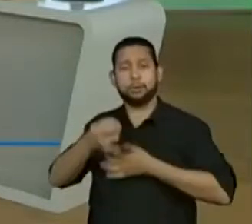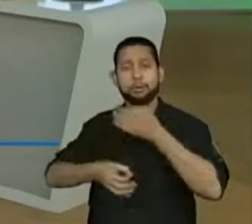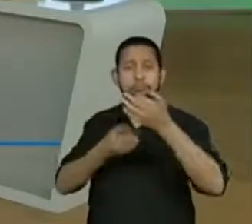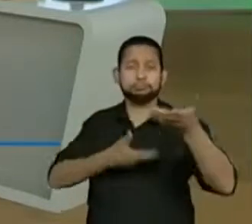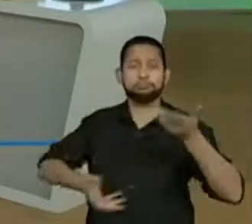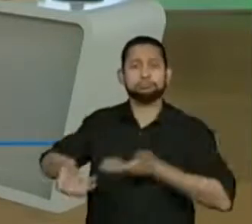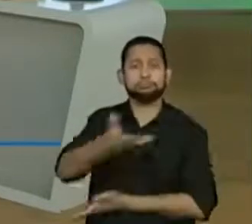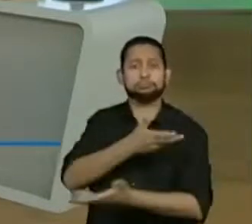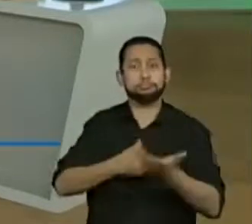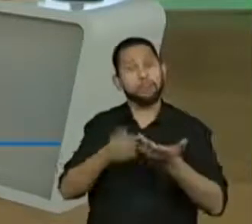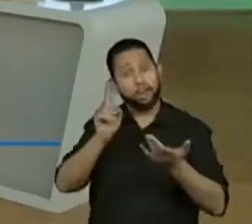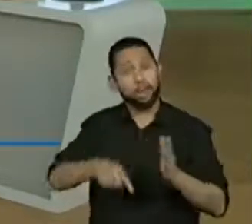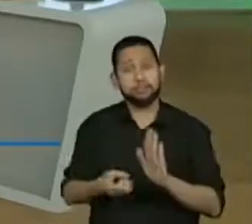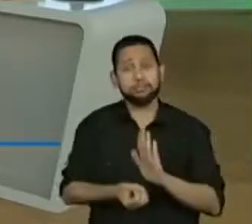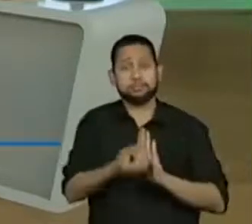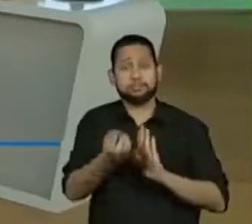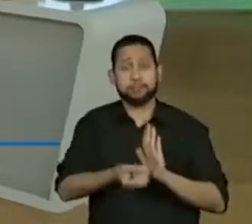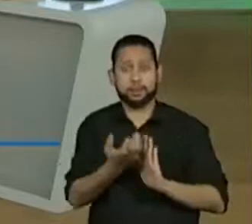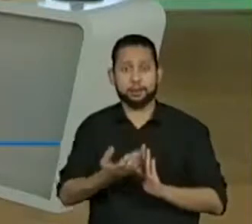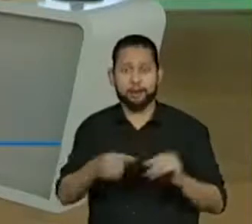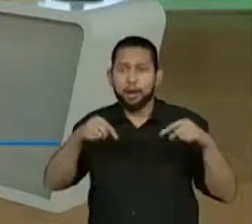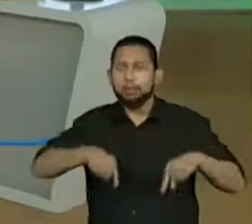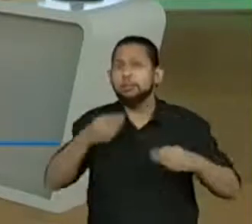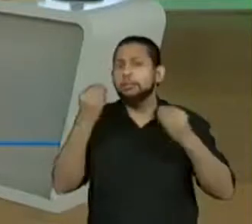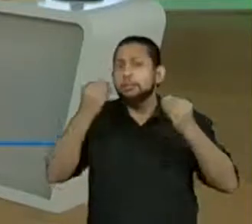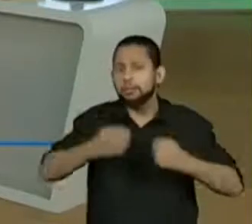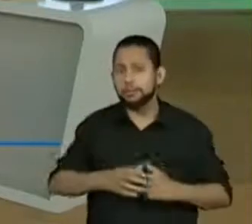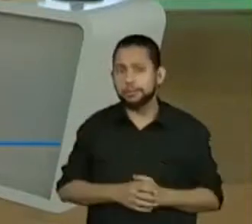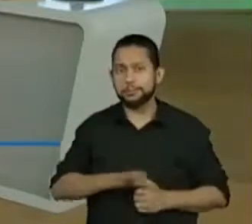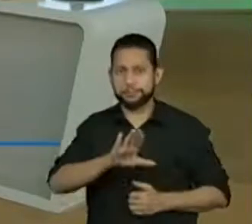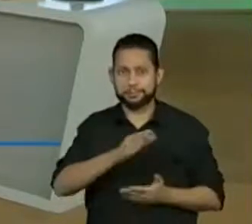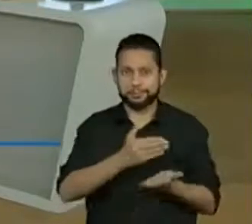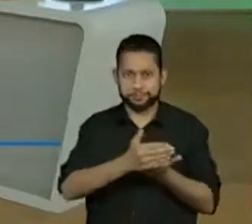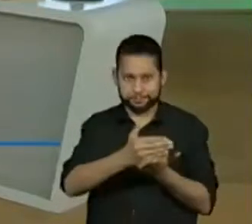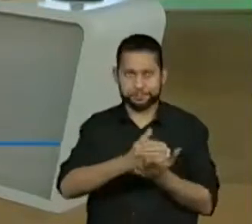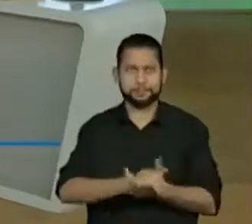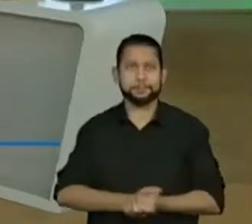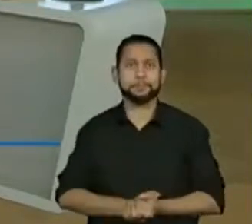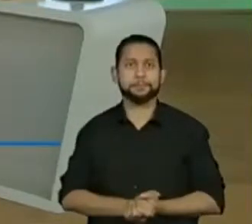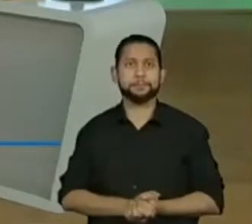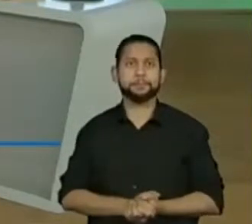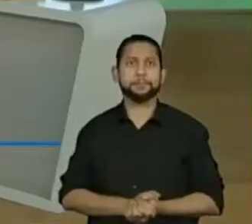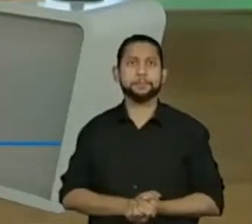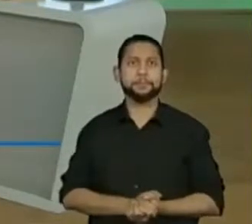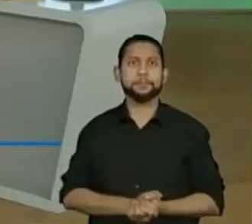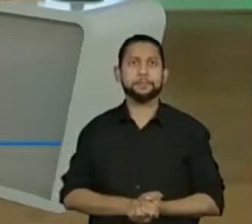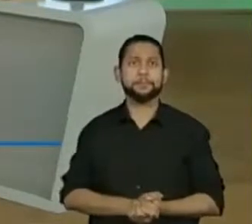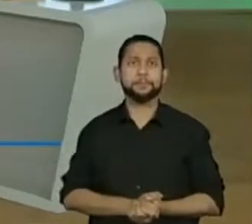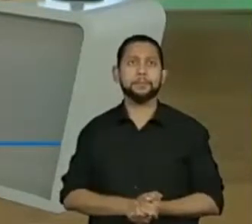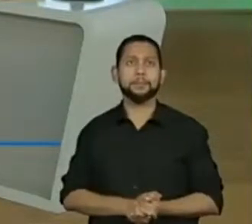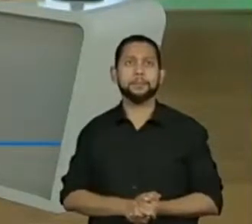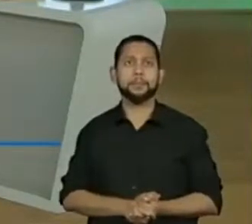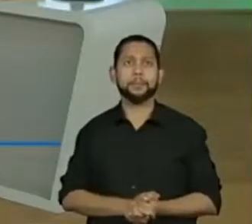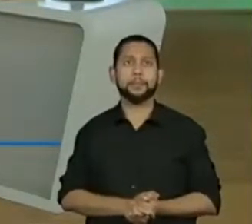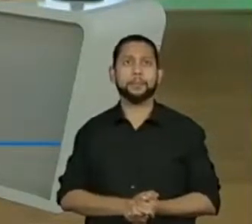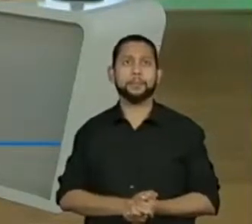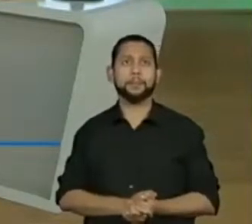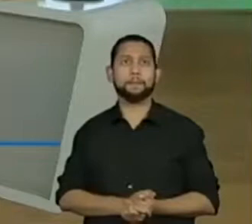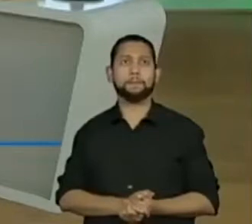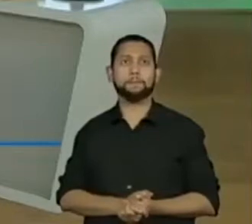e como é que esse será o funciona vamos começar no seguinte e aqui